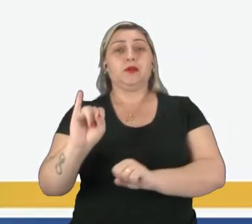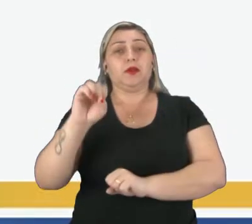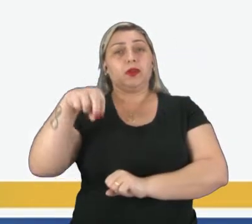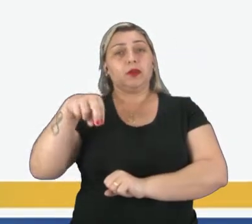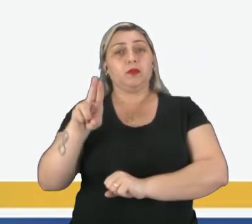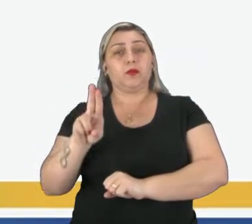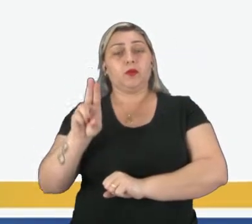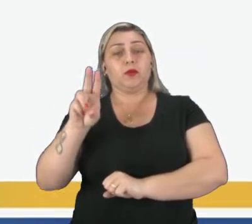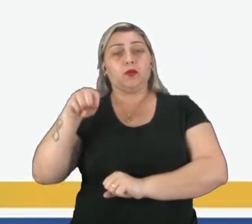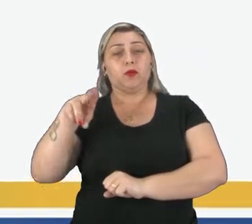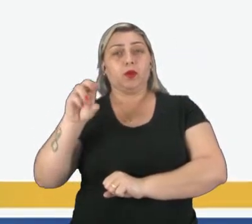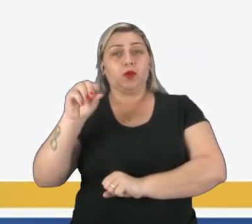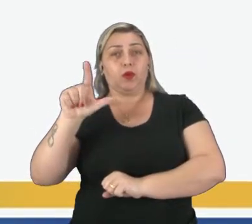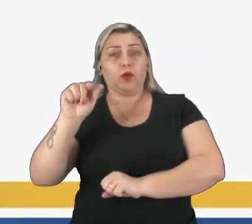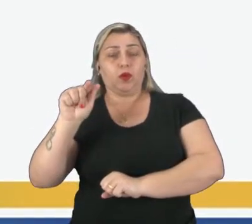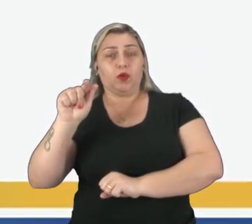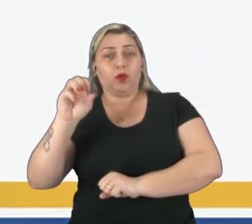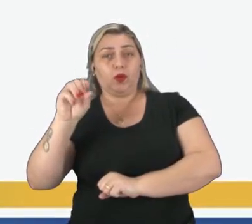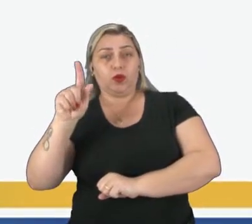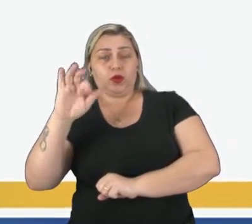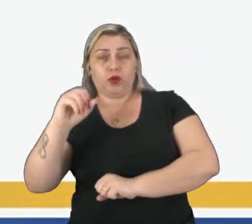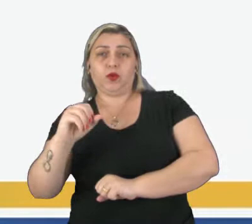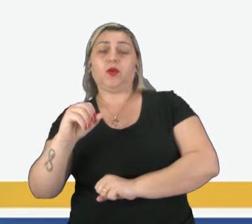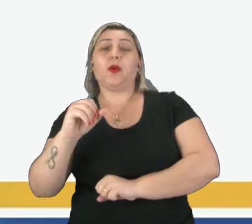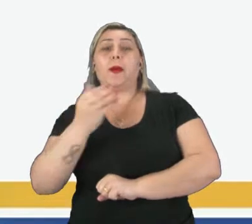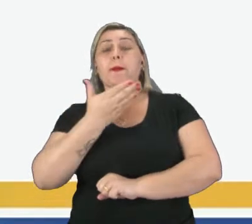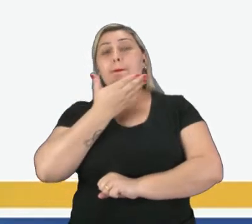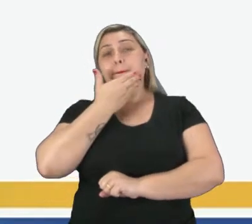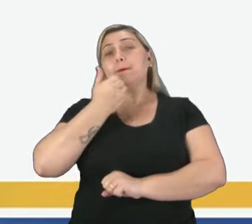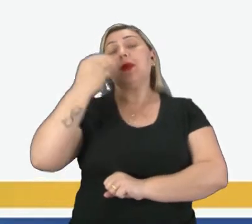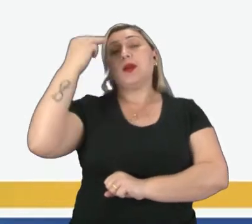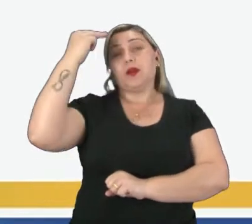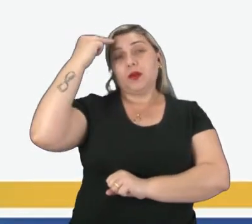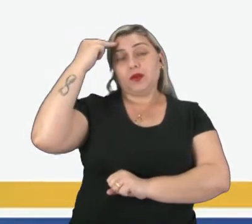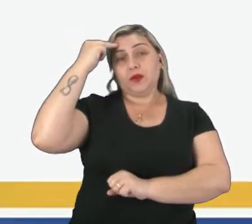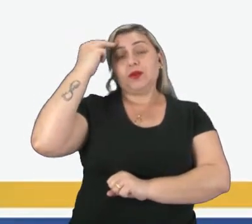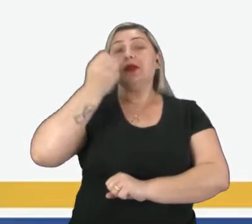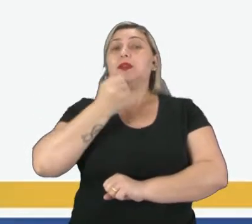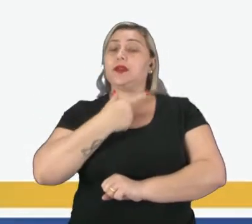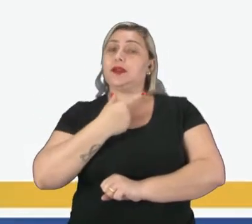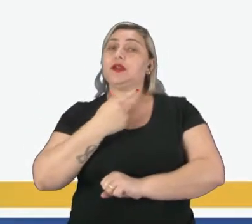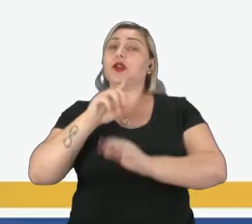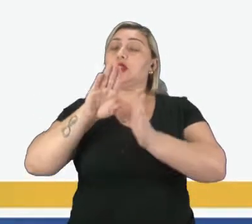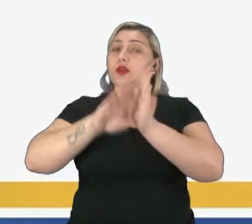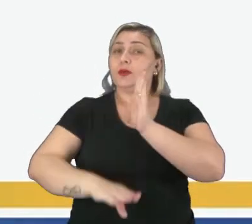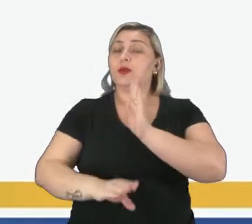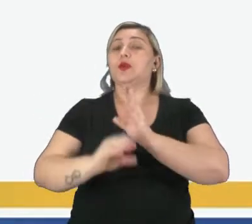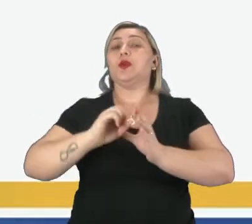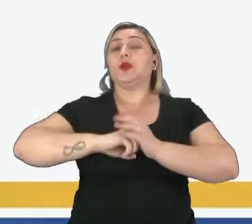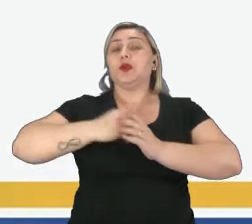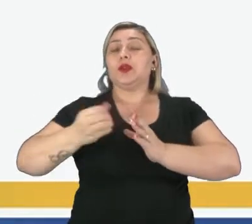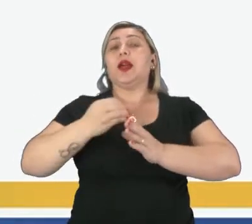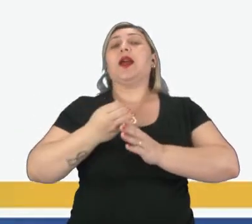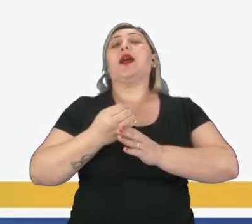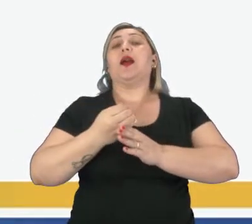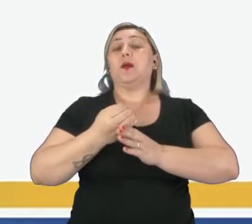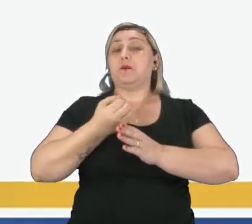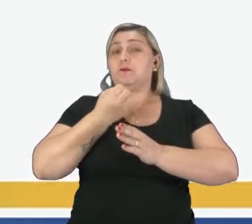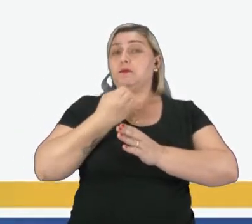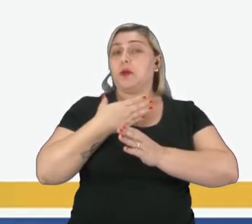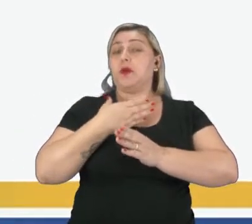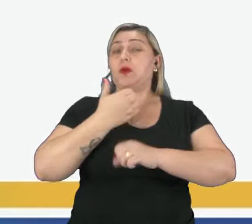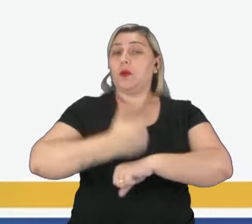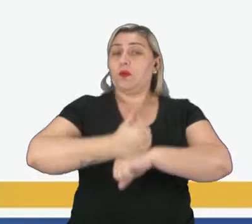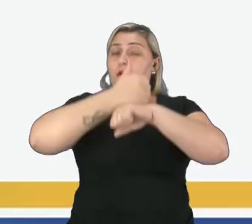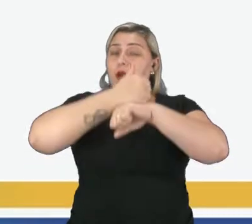o humor e a memória, reduz o cansaço e o estresse, aumenta a qualidade do sono, previne